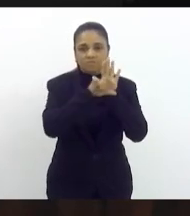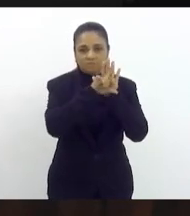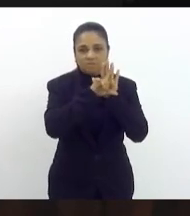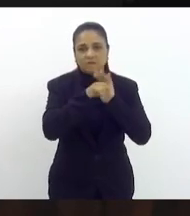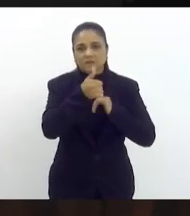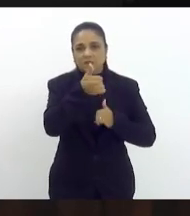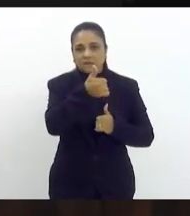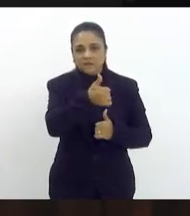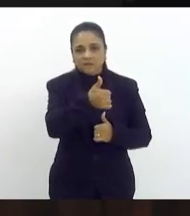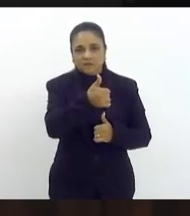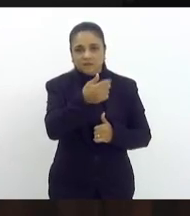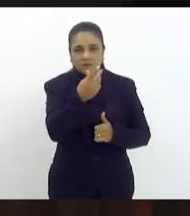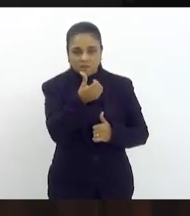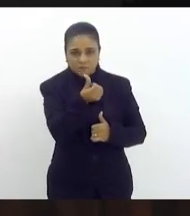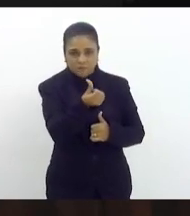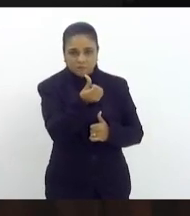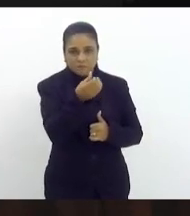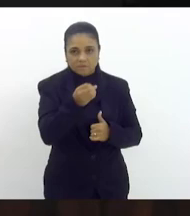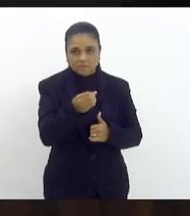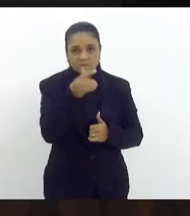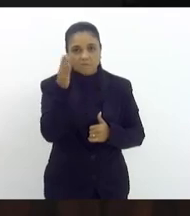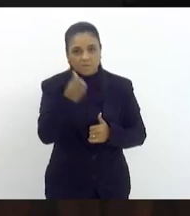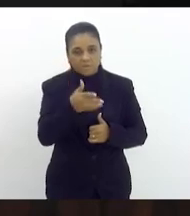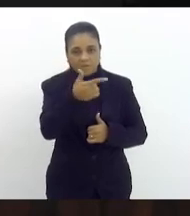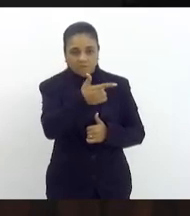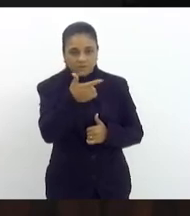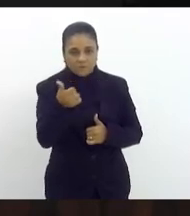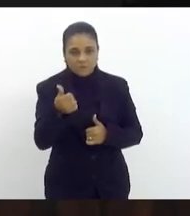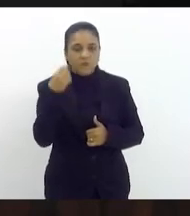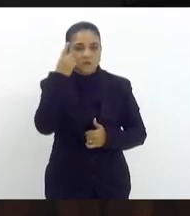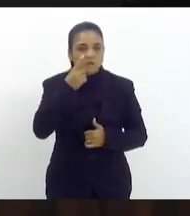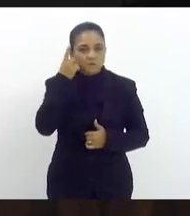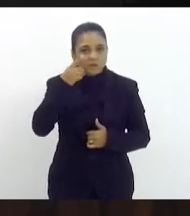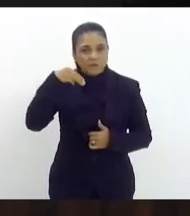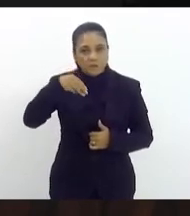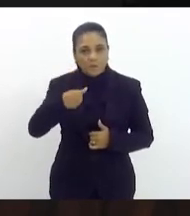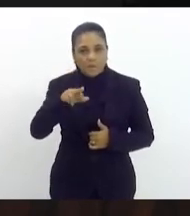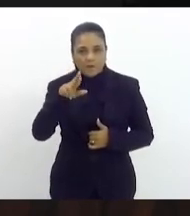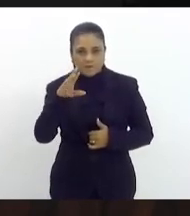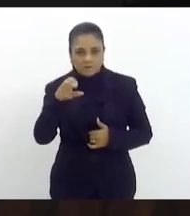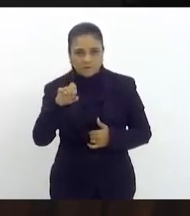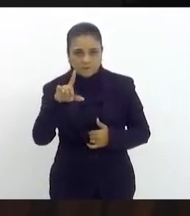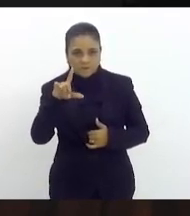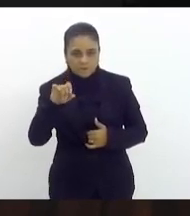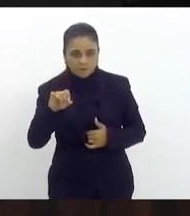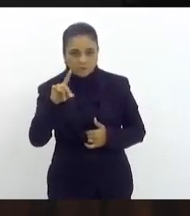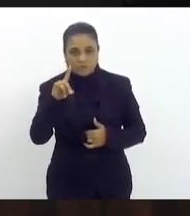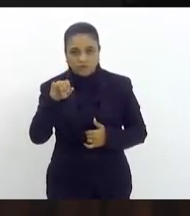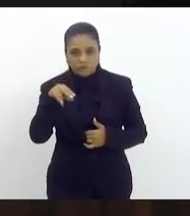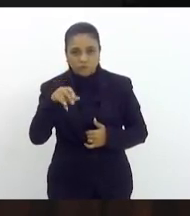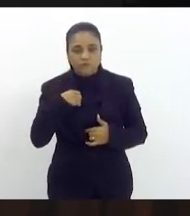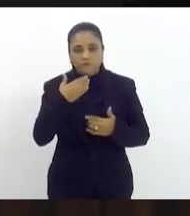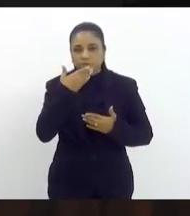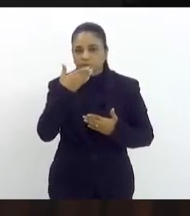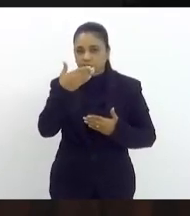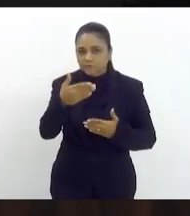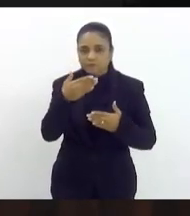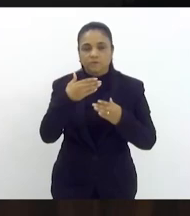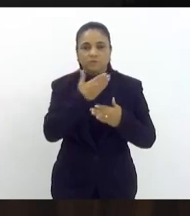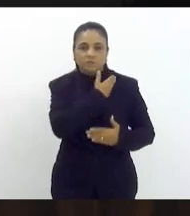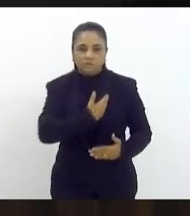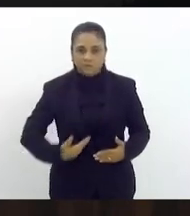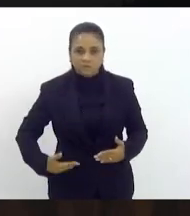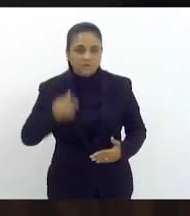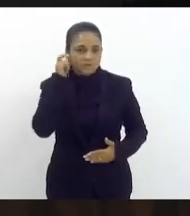número 360/2021, de autoria do deputado Marcelo Dino, que solicita ao governador do Estado do Rio de